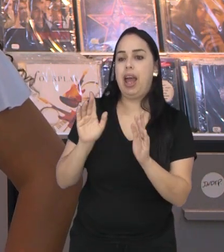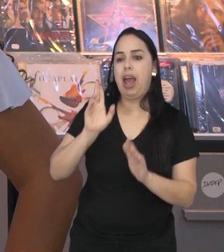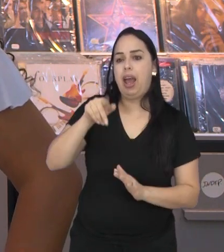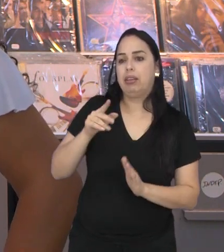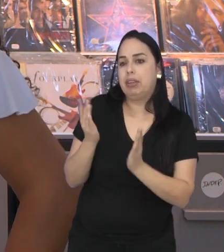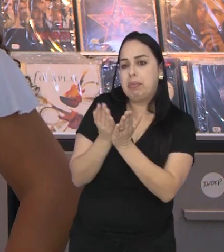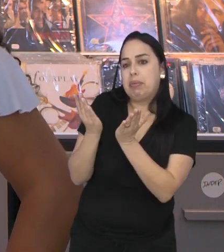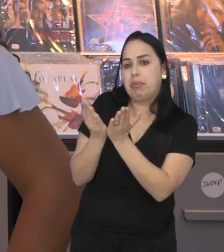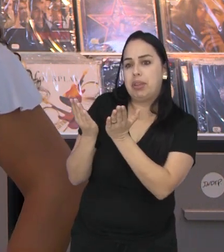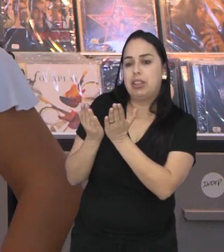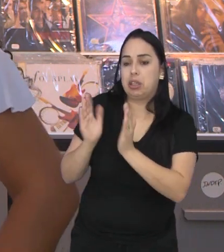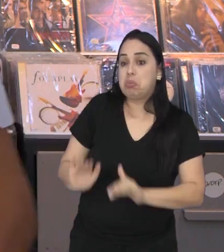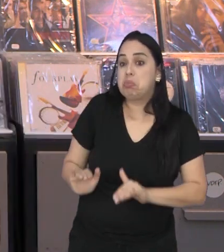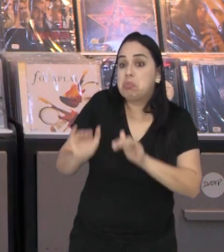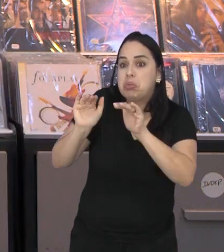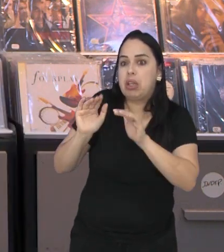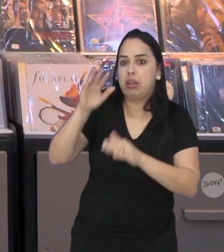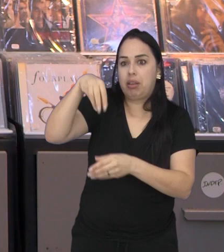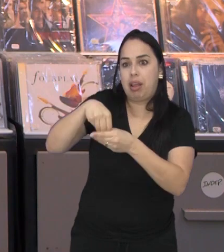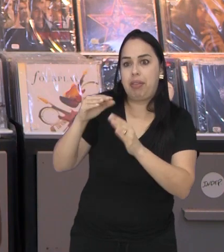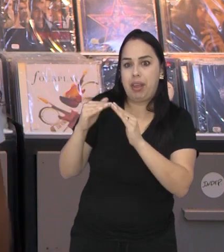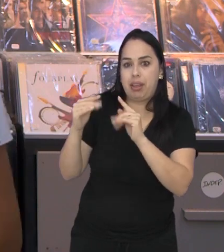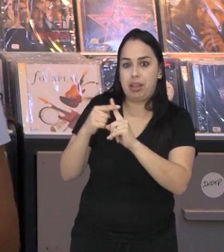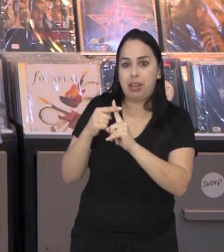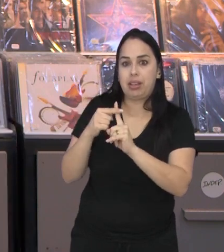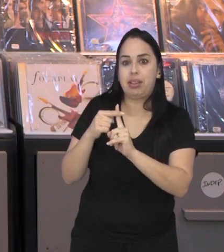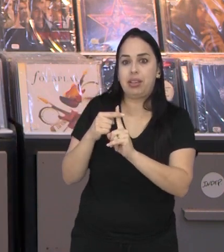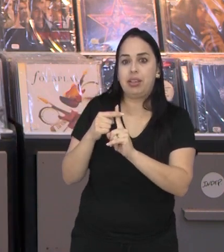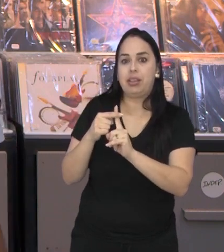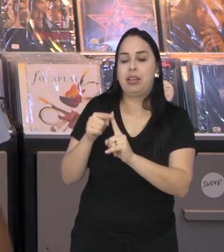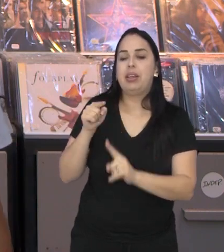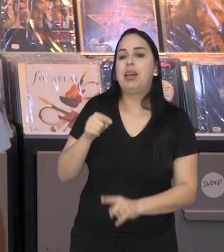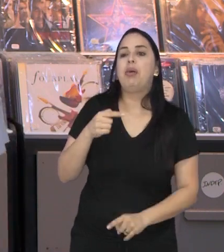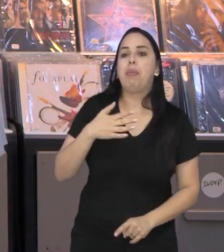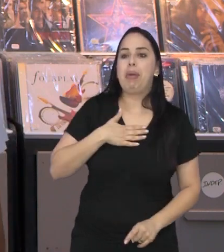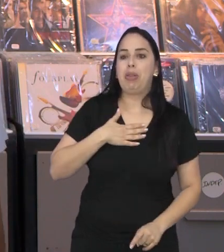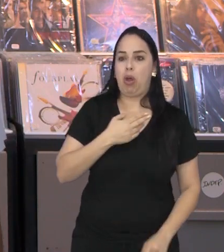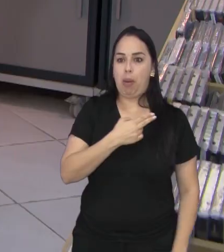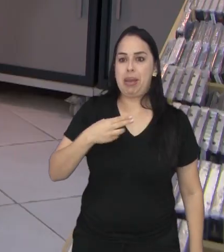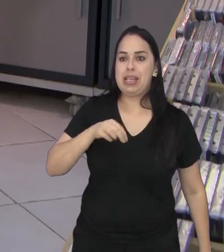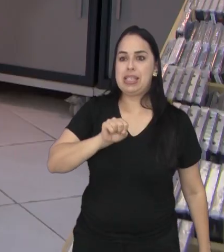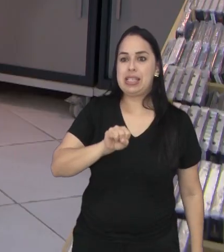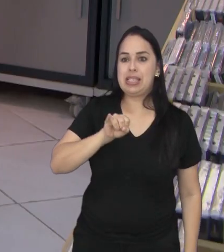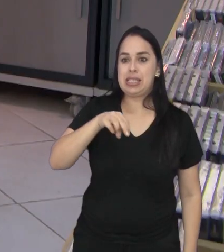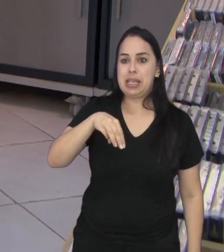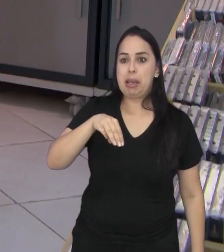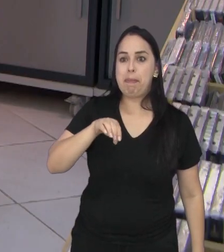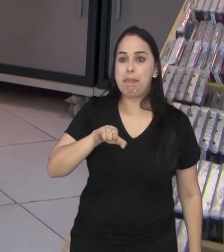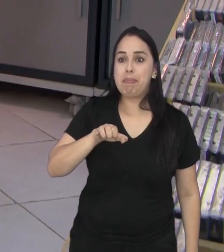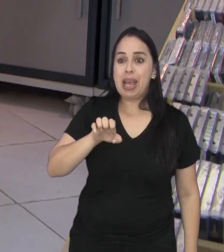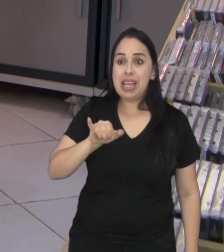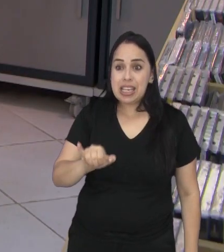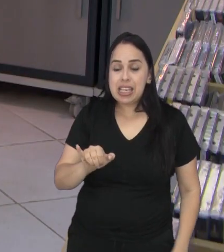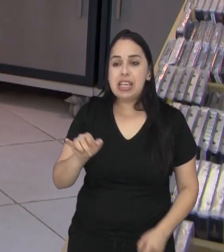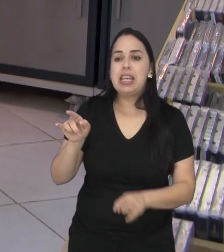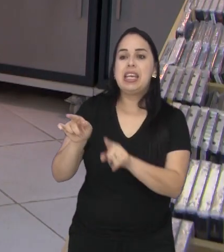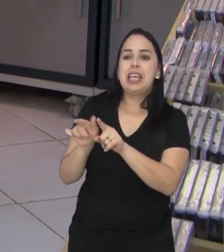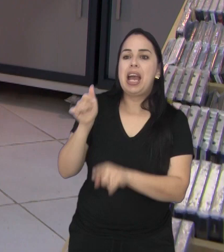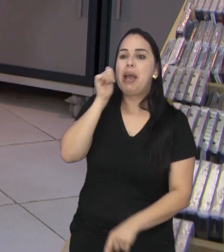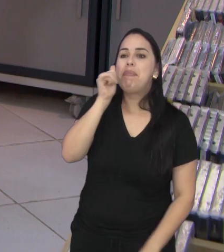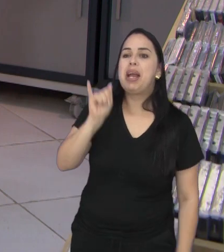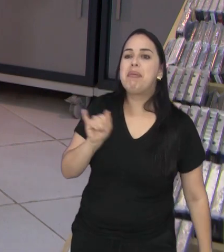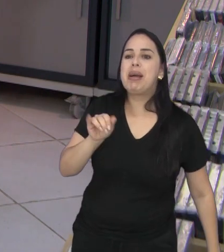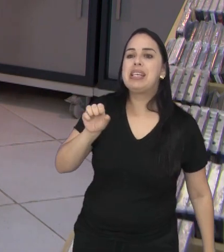evangélico, sabe? Nós crescemos na igreja. Tanto que meu nome de batismo é Cimeira e minha irmã é Simara. Nós éramos uma dupla. Dá pra fazer uma